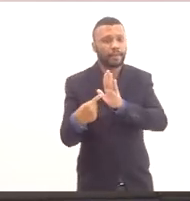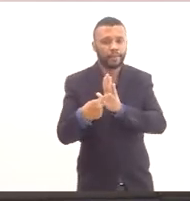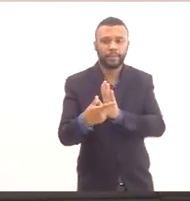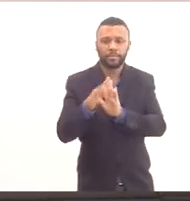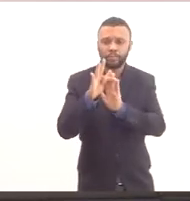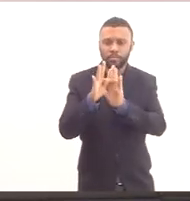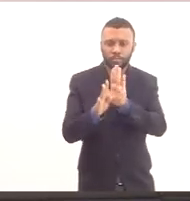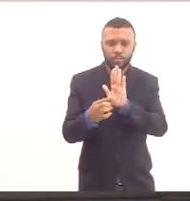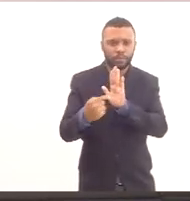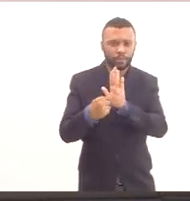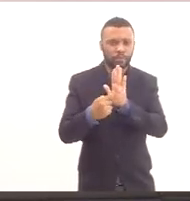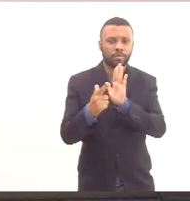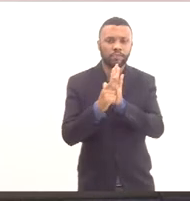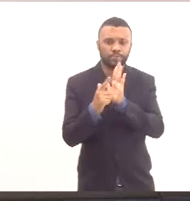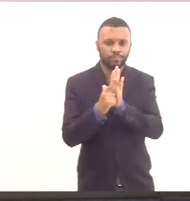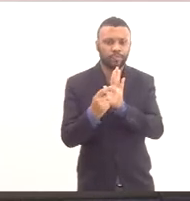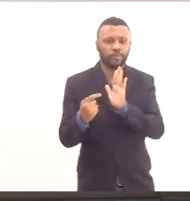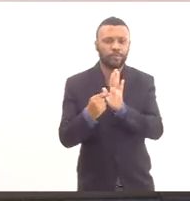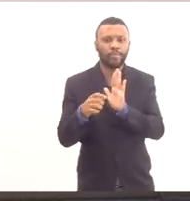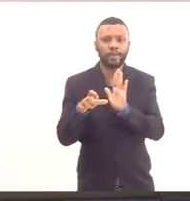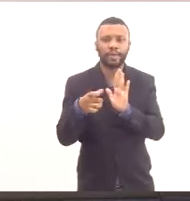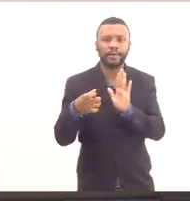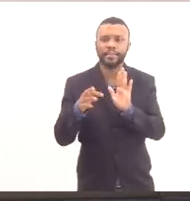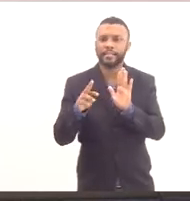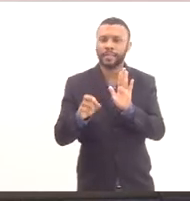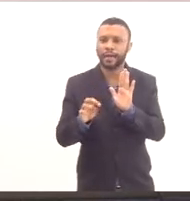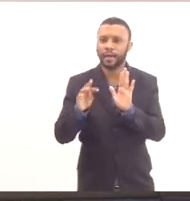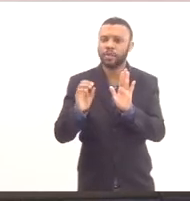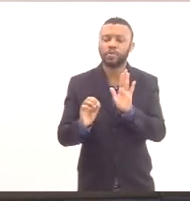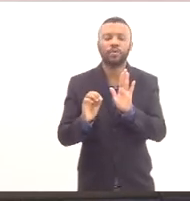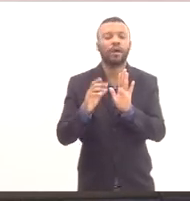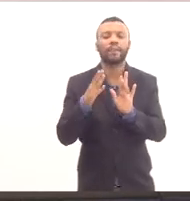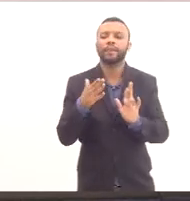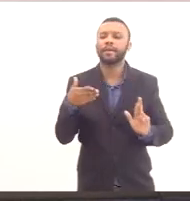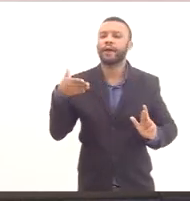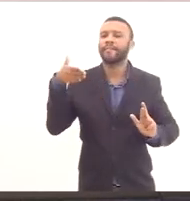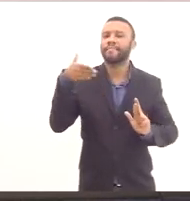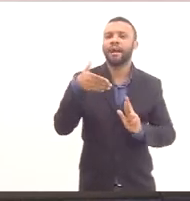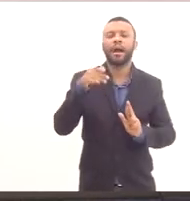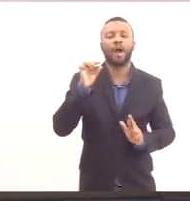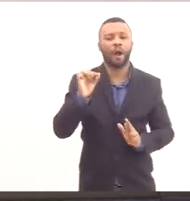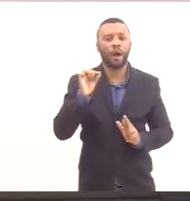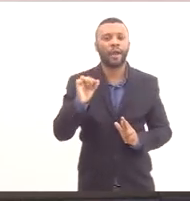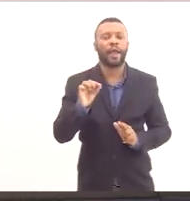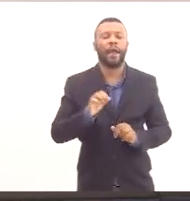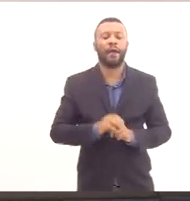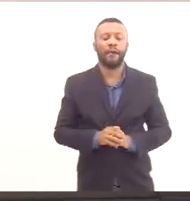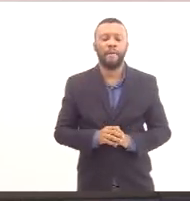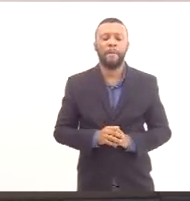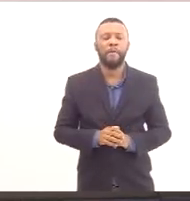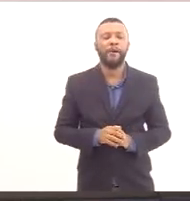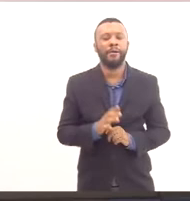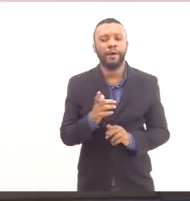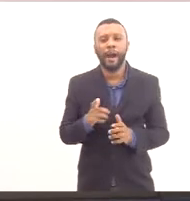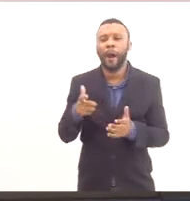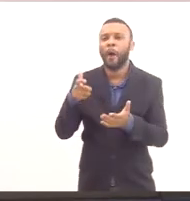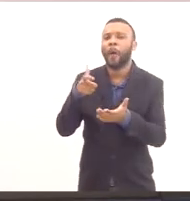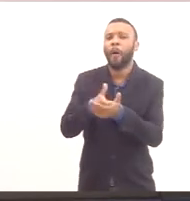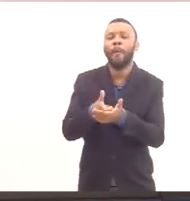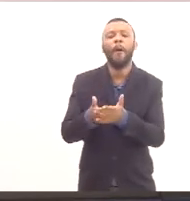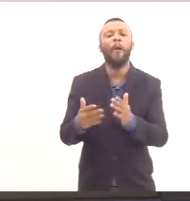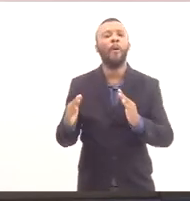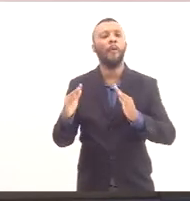é justamente o que ele se refere é da aquisição do imóvel